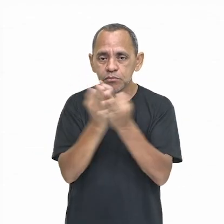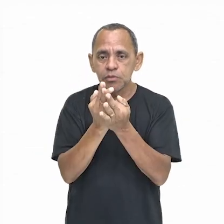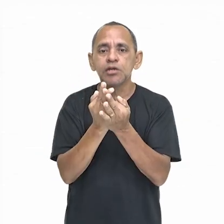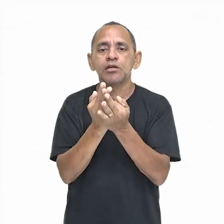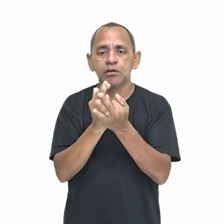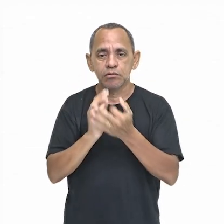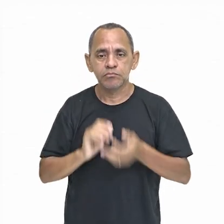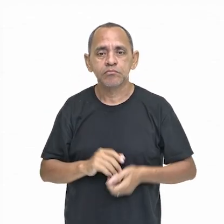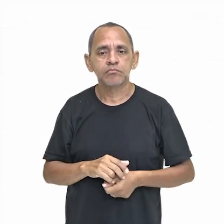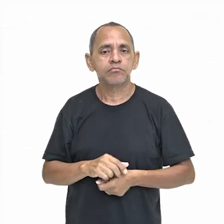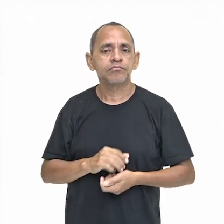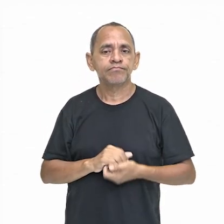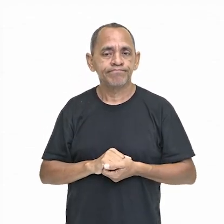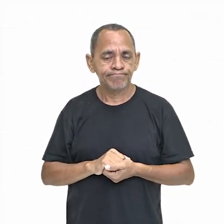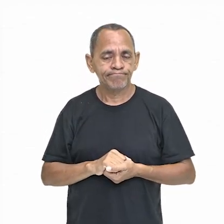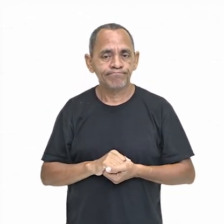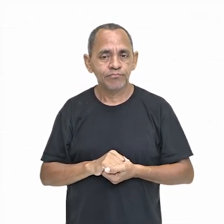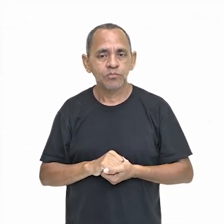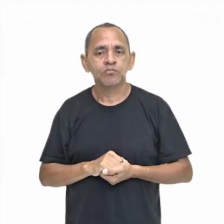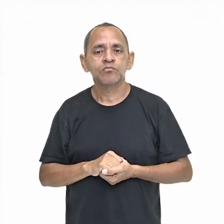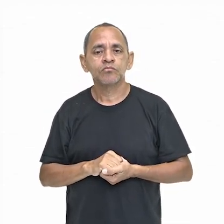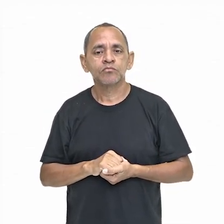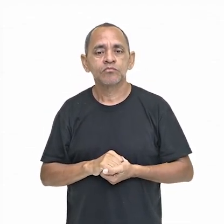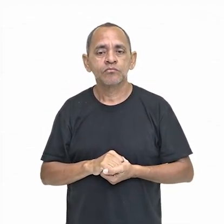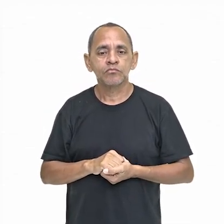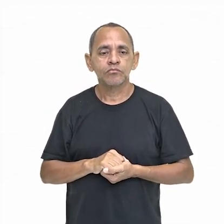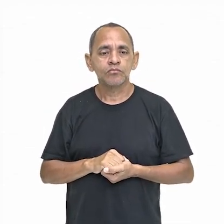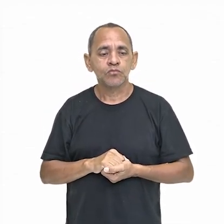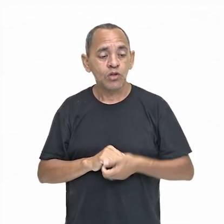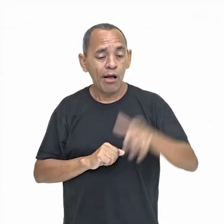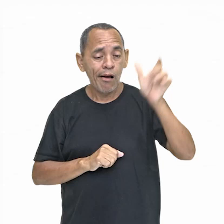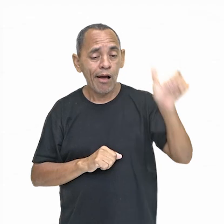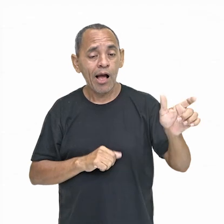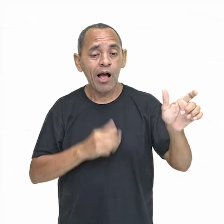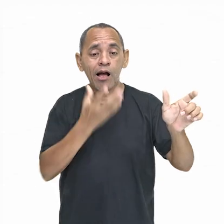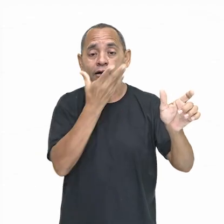tem um status de pai, ele está ocupando essa